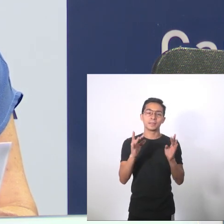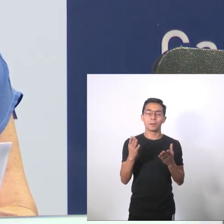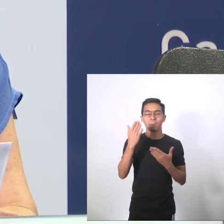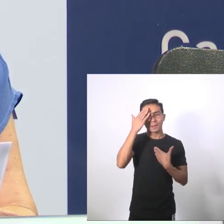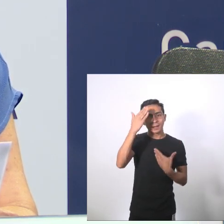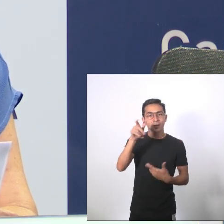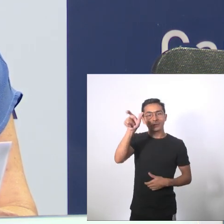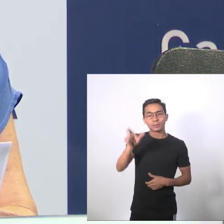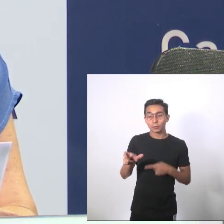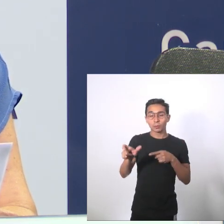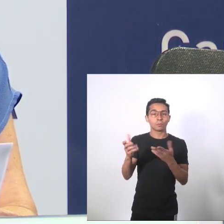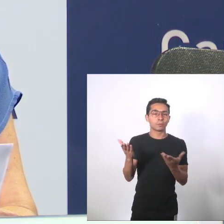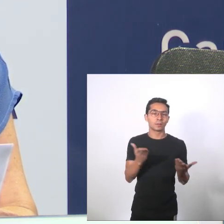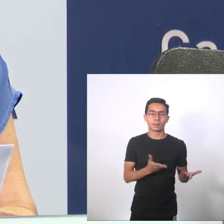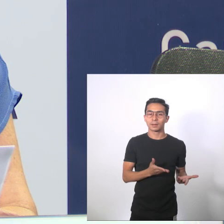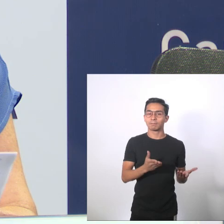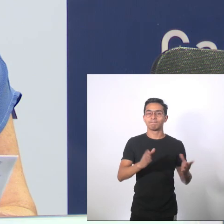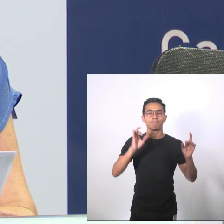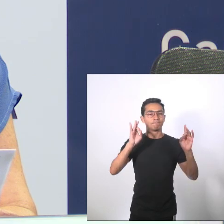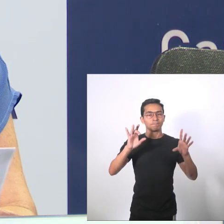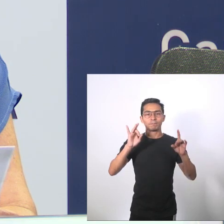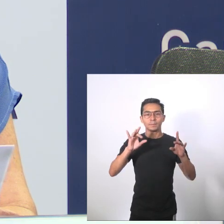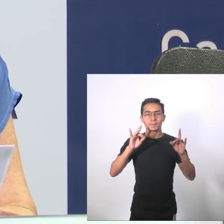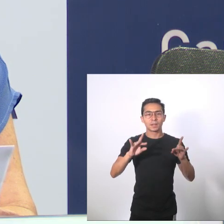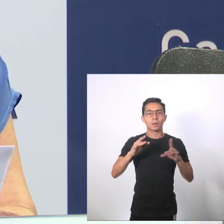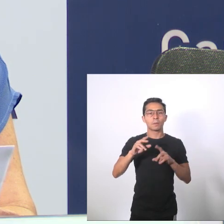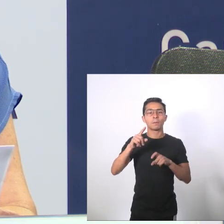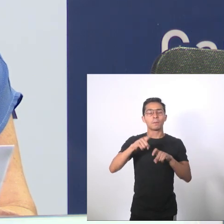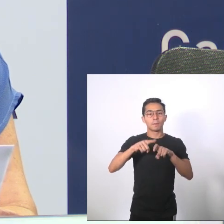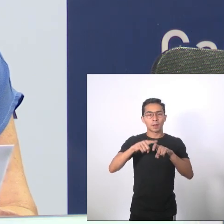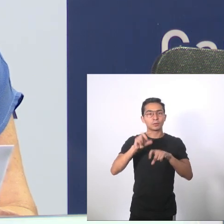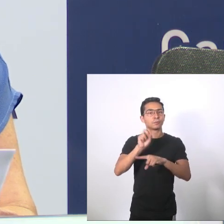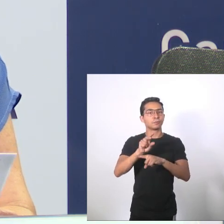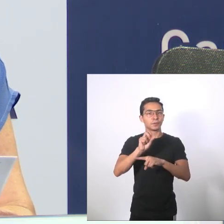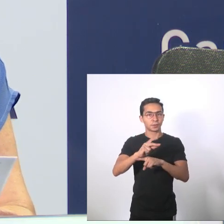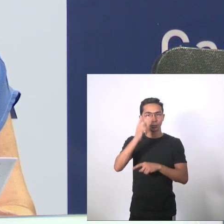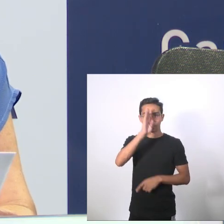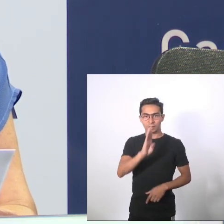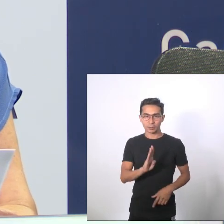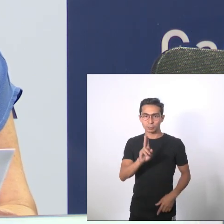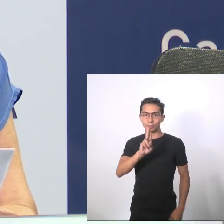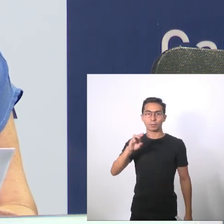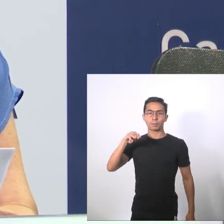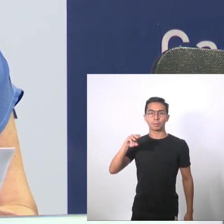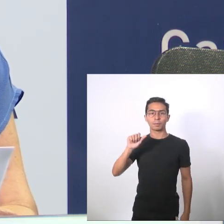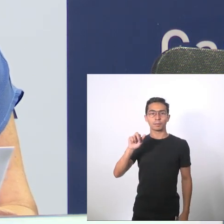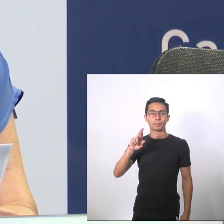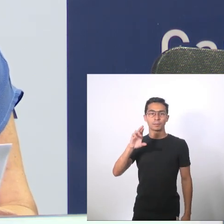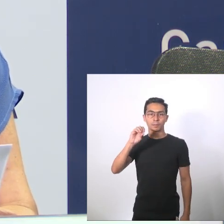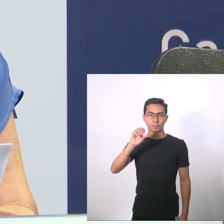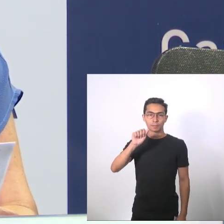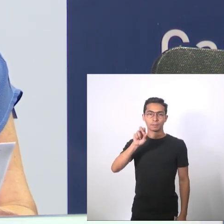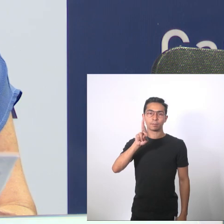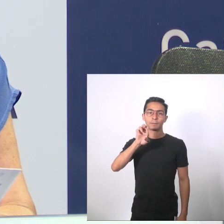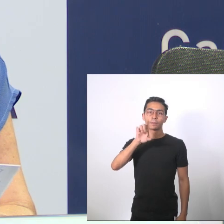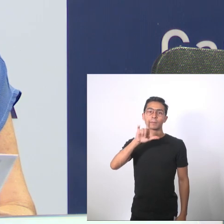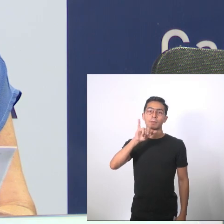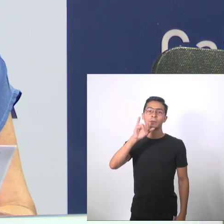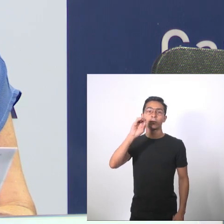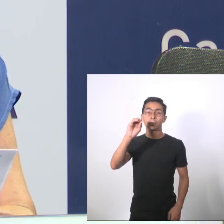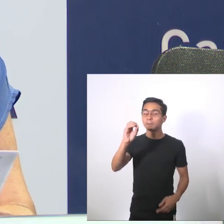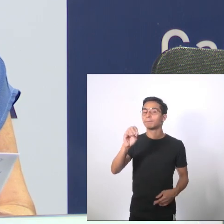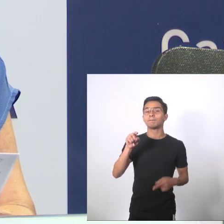dos maiores infectologistas do país, doutor Marco Aurélio Safadi, que é nosso representante